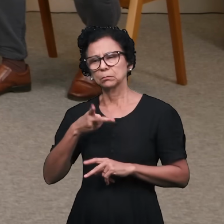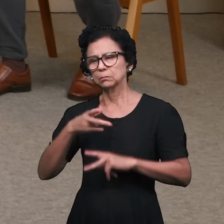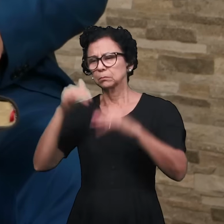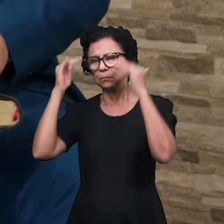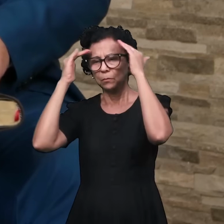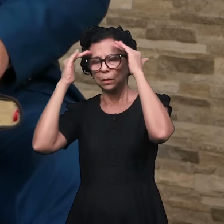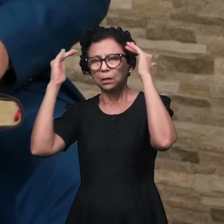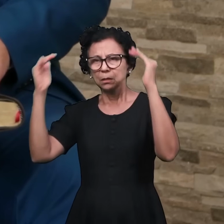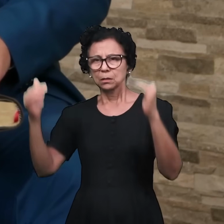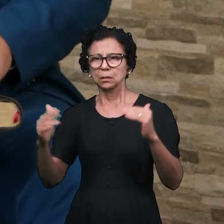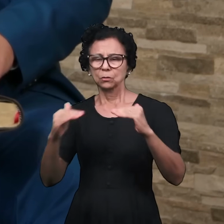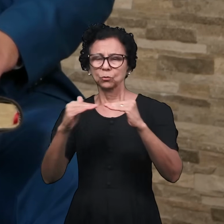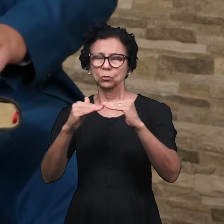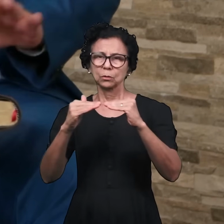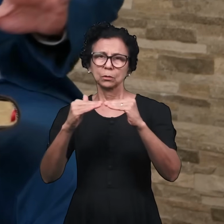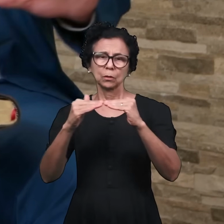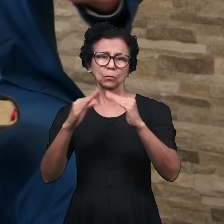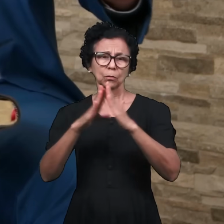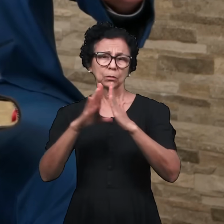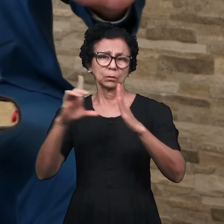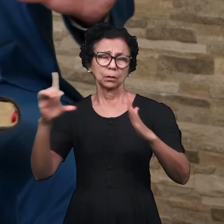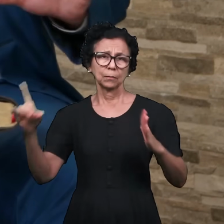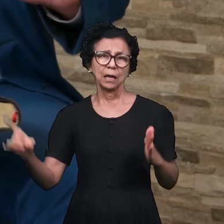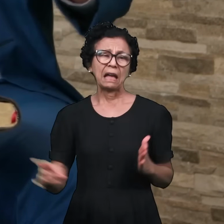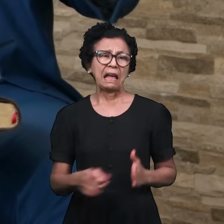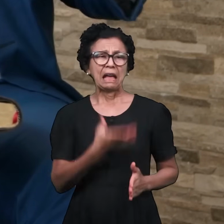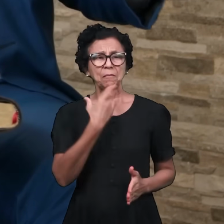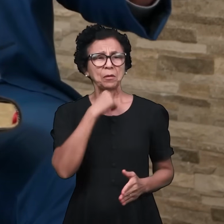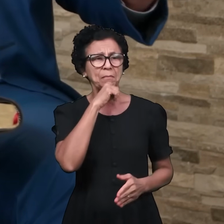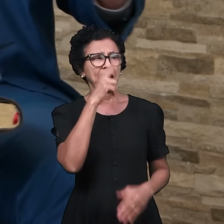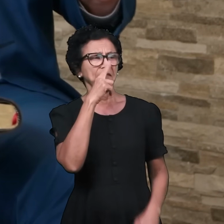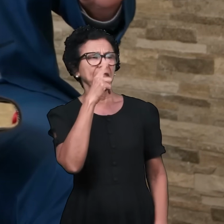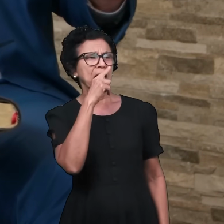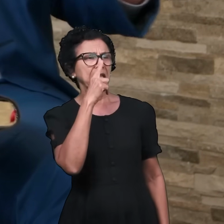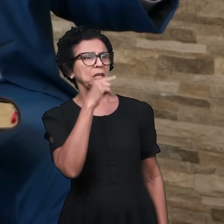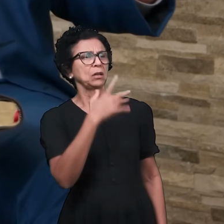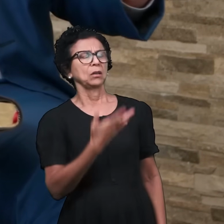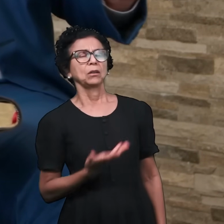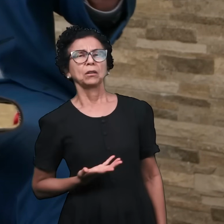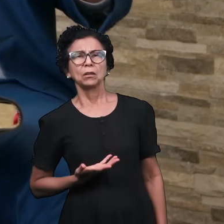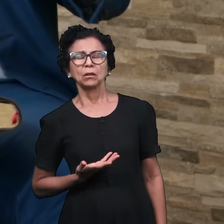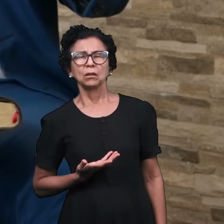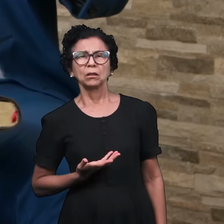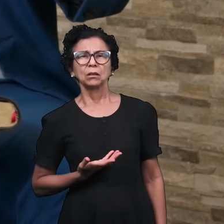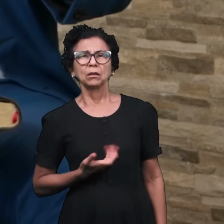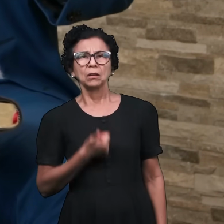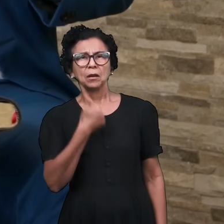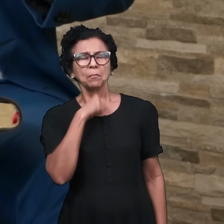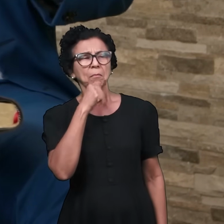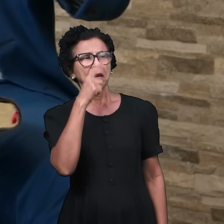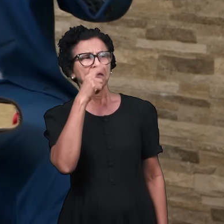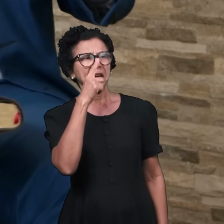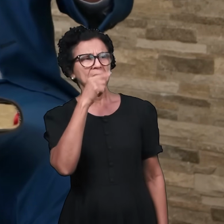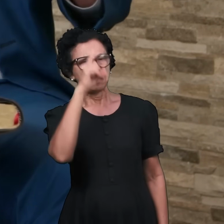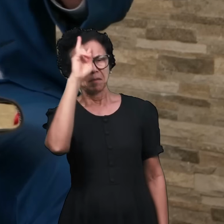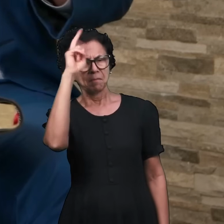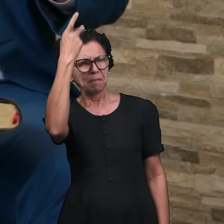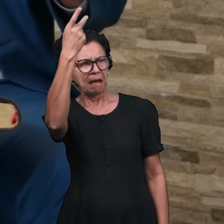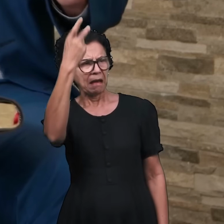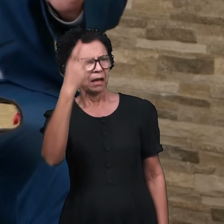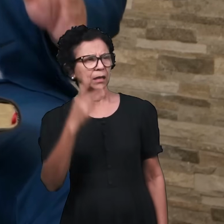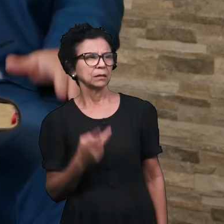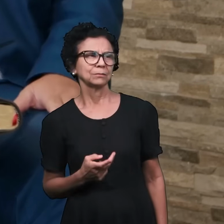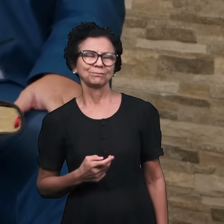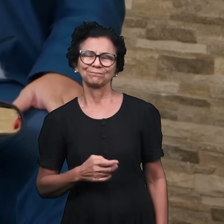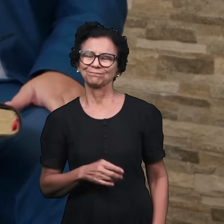instruções dele de acordo com a palavra. Não é por causa dessa falha dele ou dessa situação dele que eu vou me rebelar, vou fazer